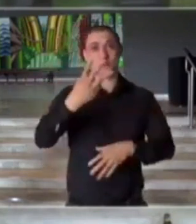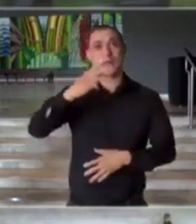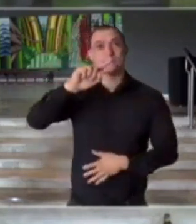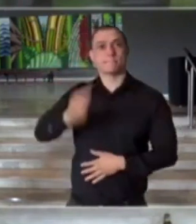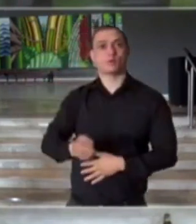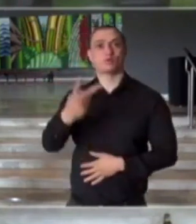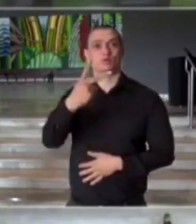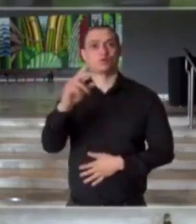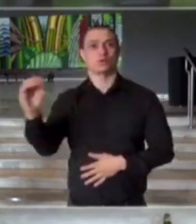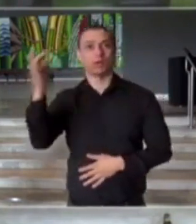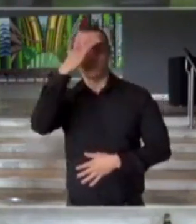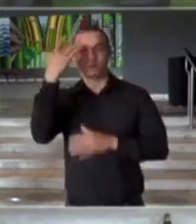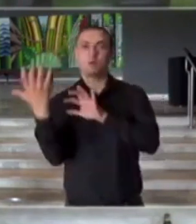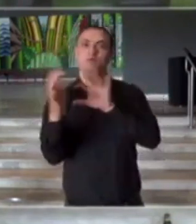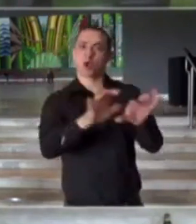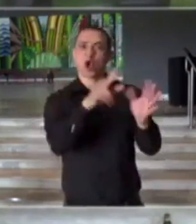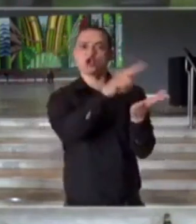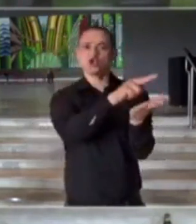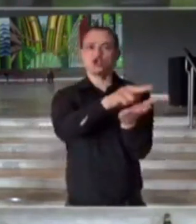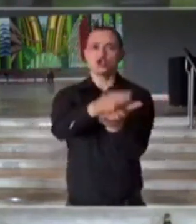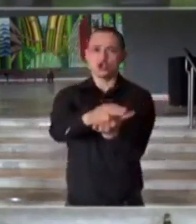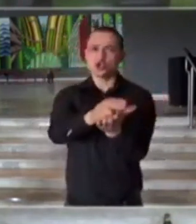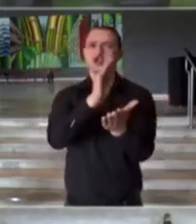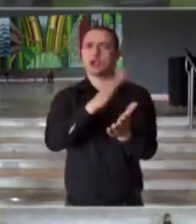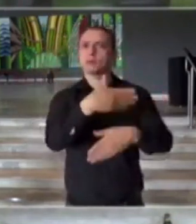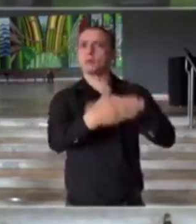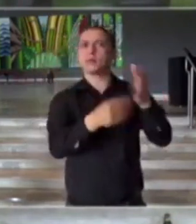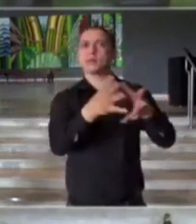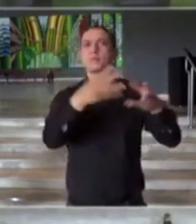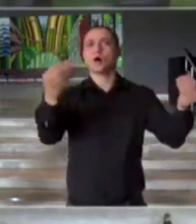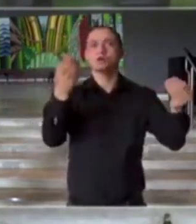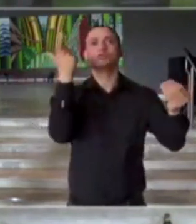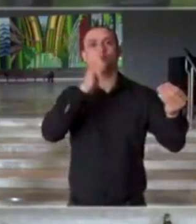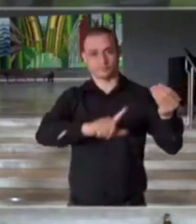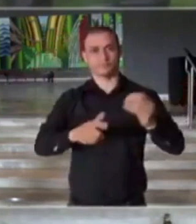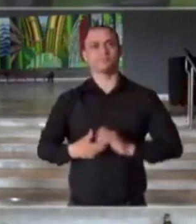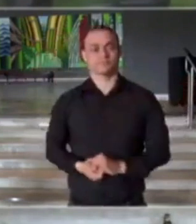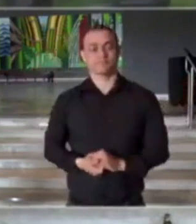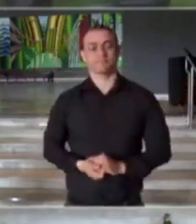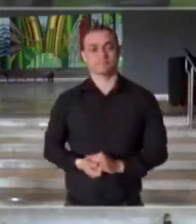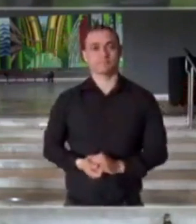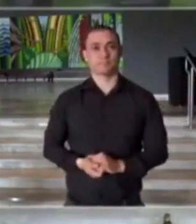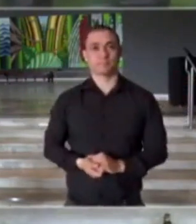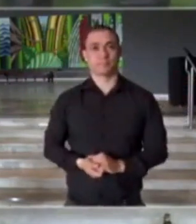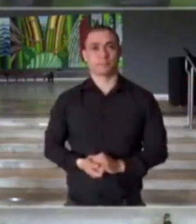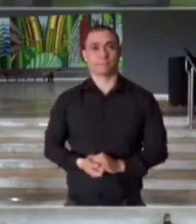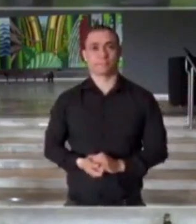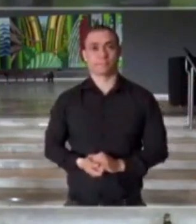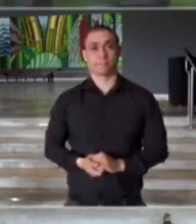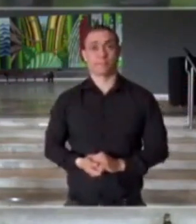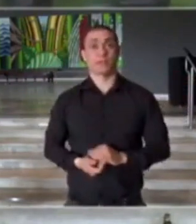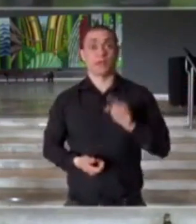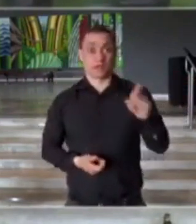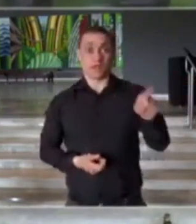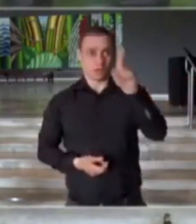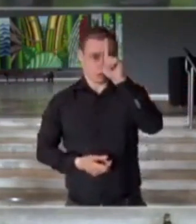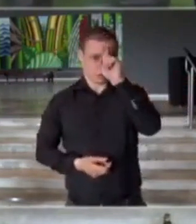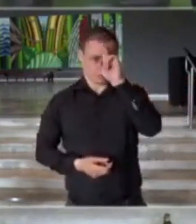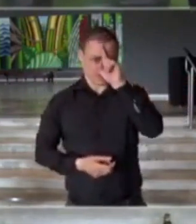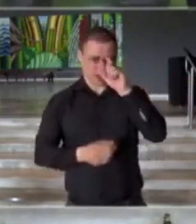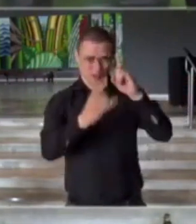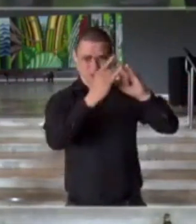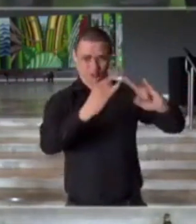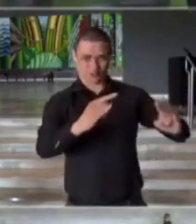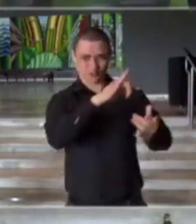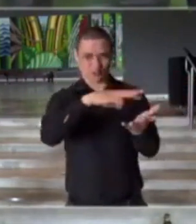pacientes e foi fundamental no enfrentamento da covid-19 o hospital de campanha foi